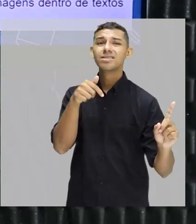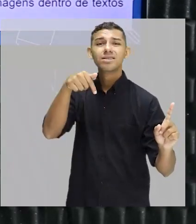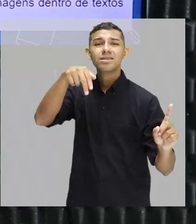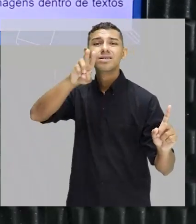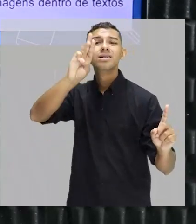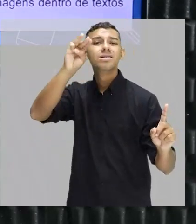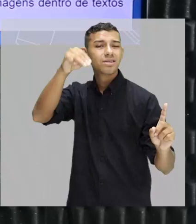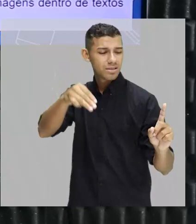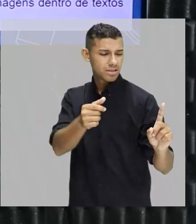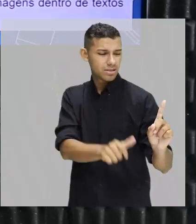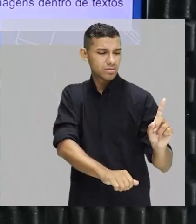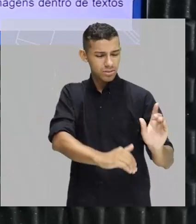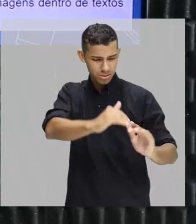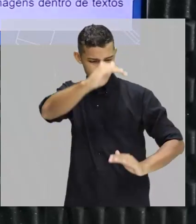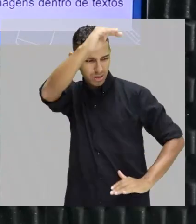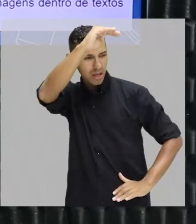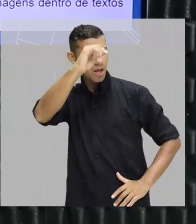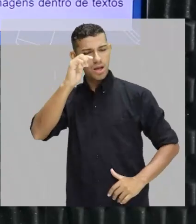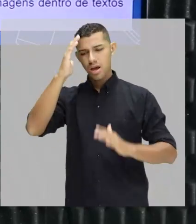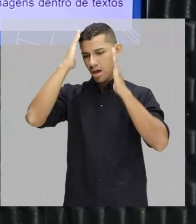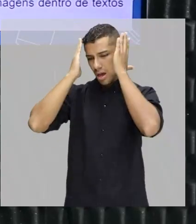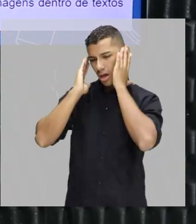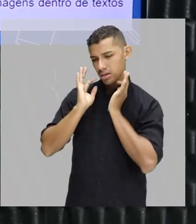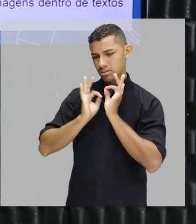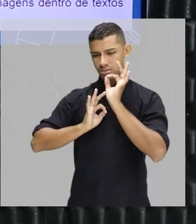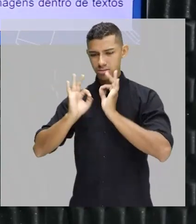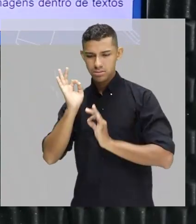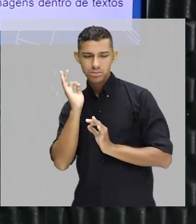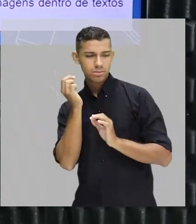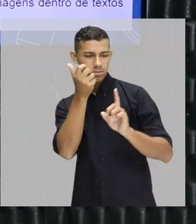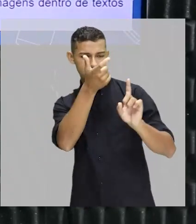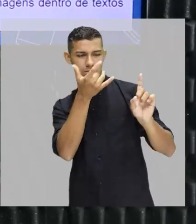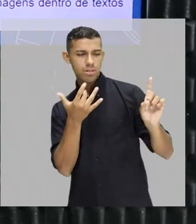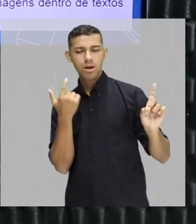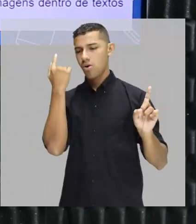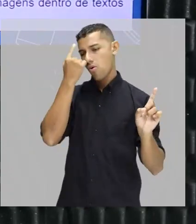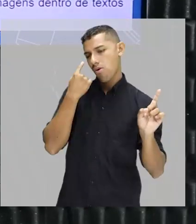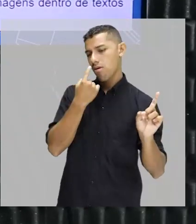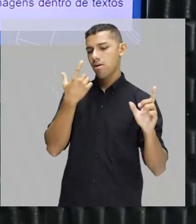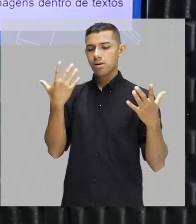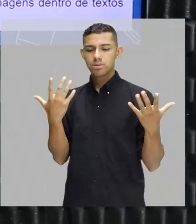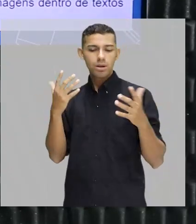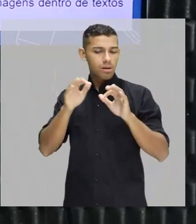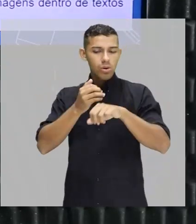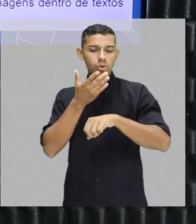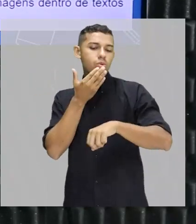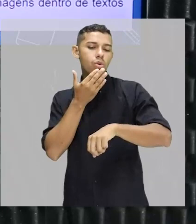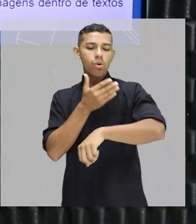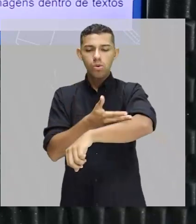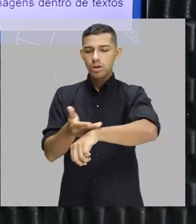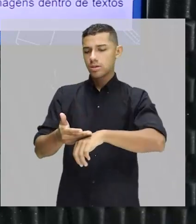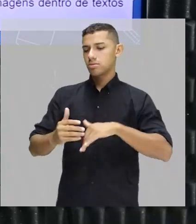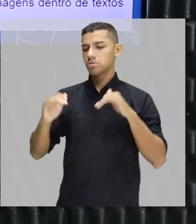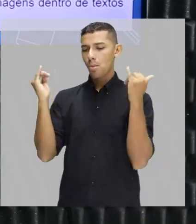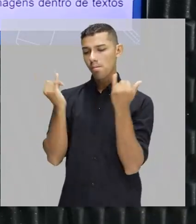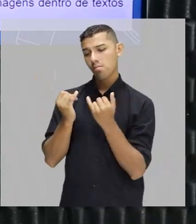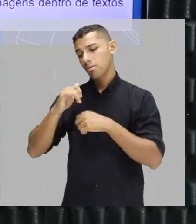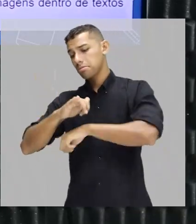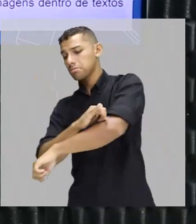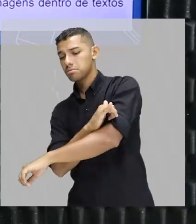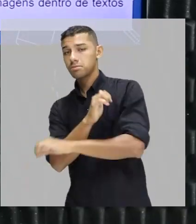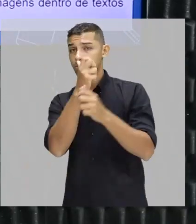pessoa que é assim, tem altura tal, cabelo desse jeito, e vai dando características da pessoa, vai descrevendo para que a gente